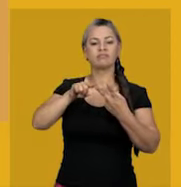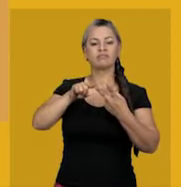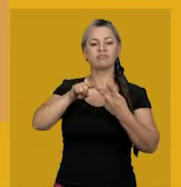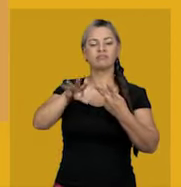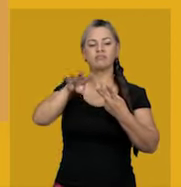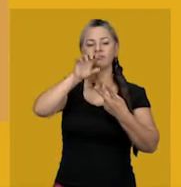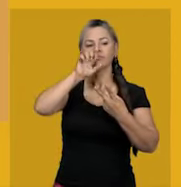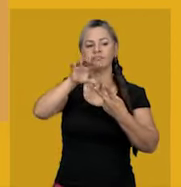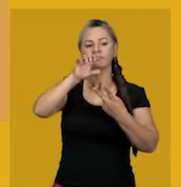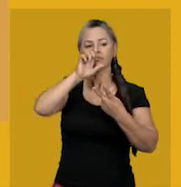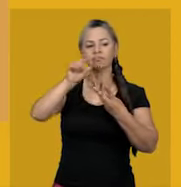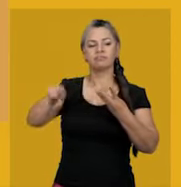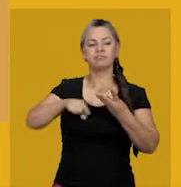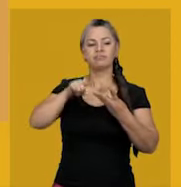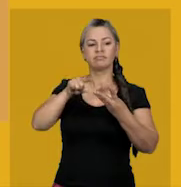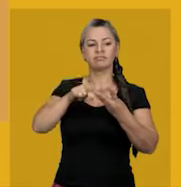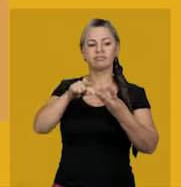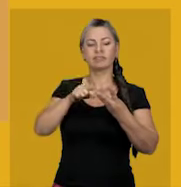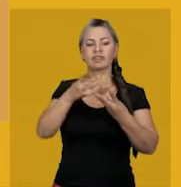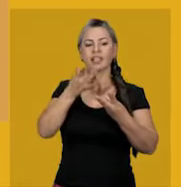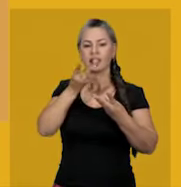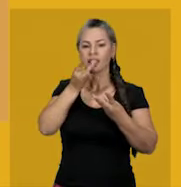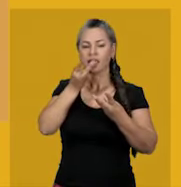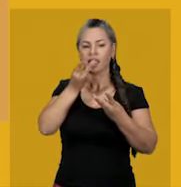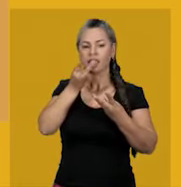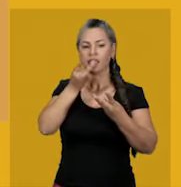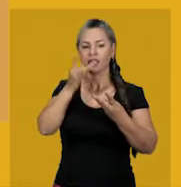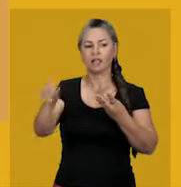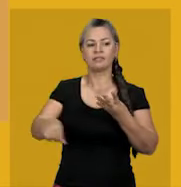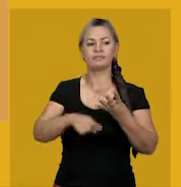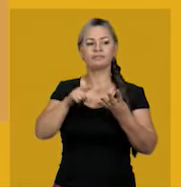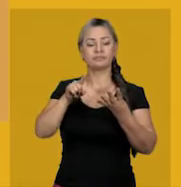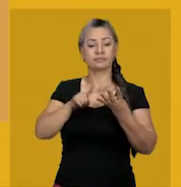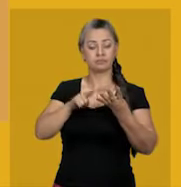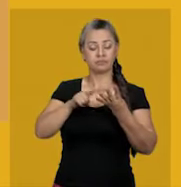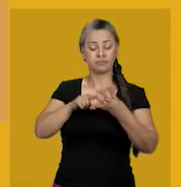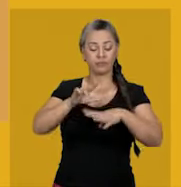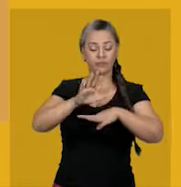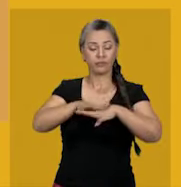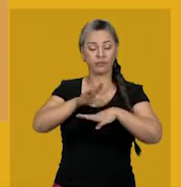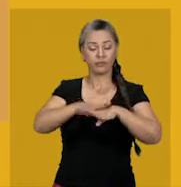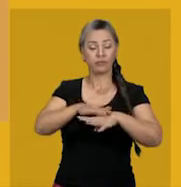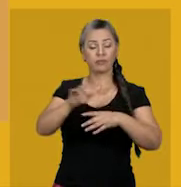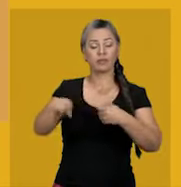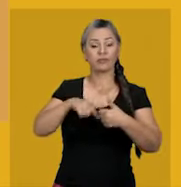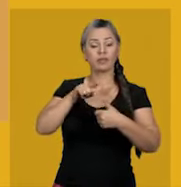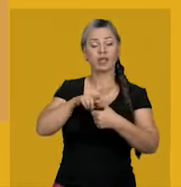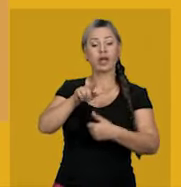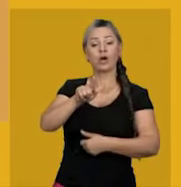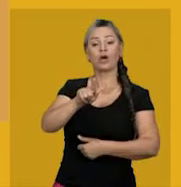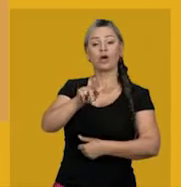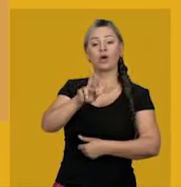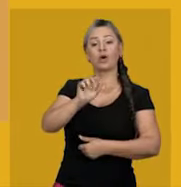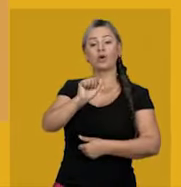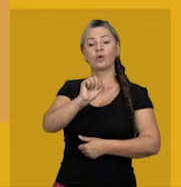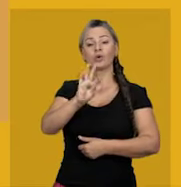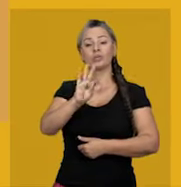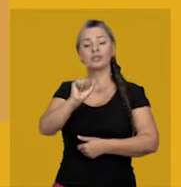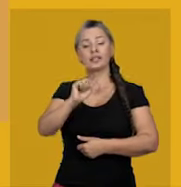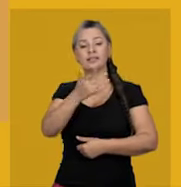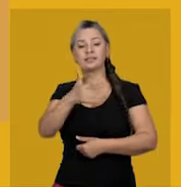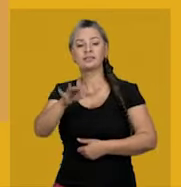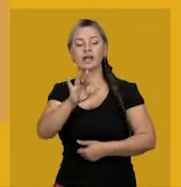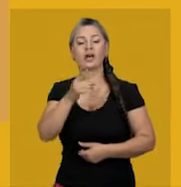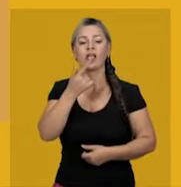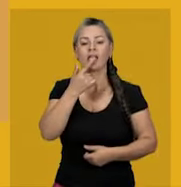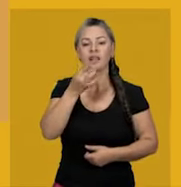o tato e a gustação. A gustação, ela está relacionada com o nosso paladar, né?